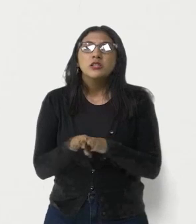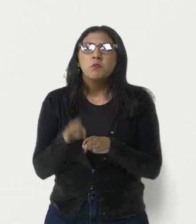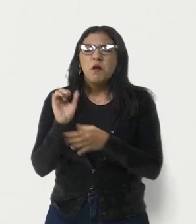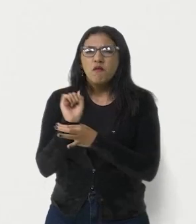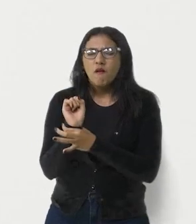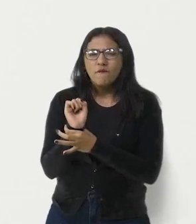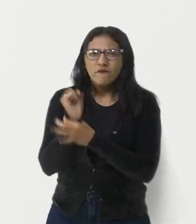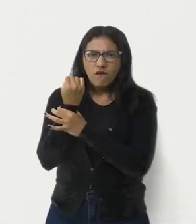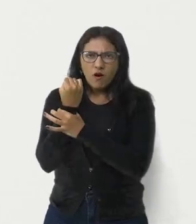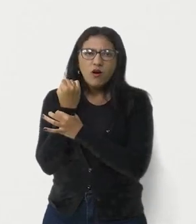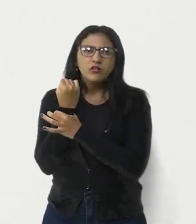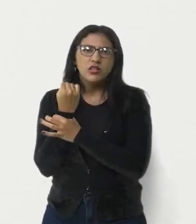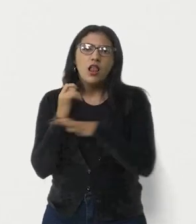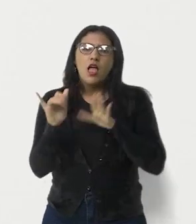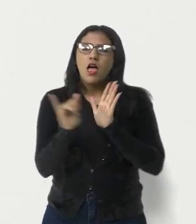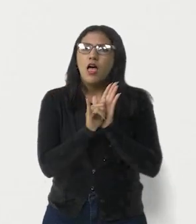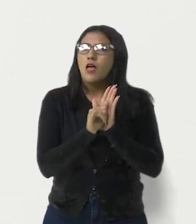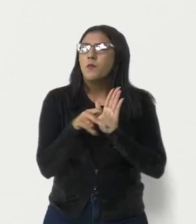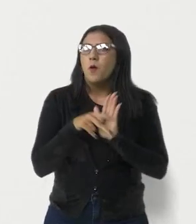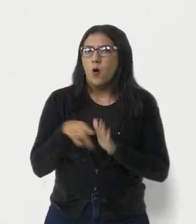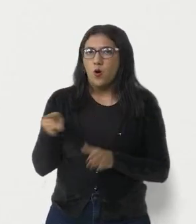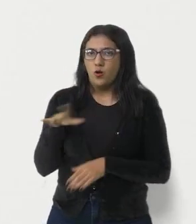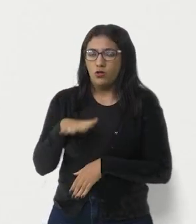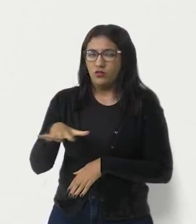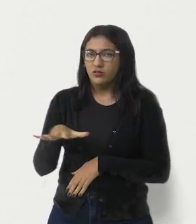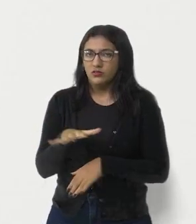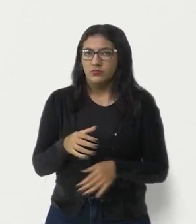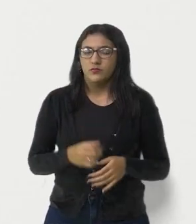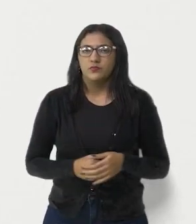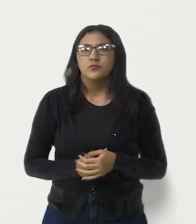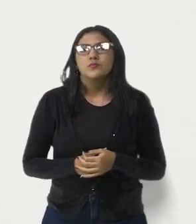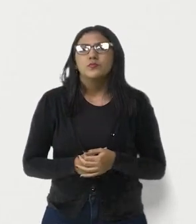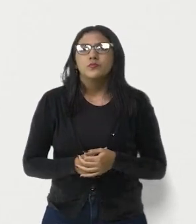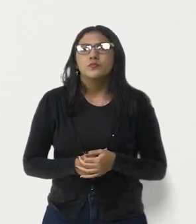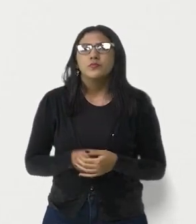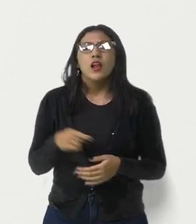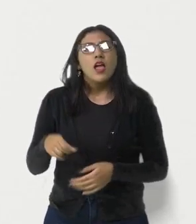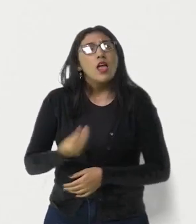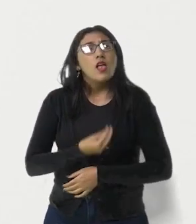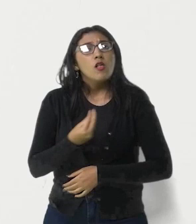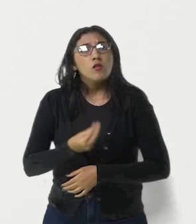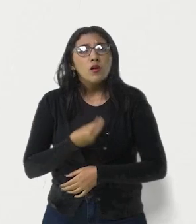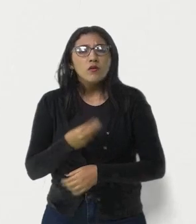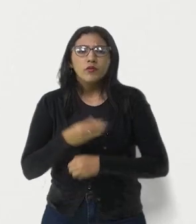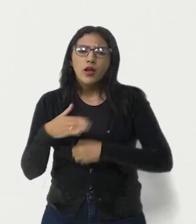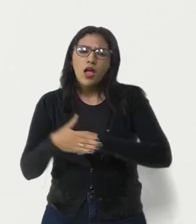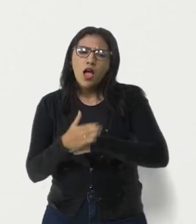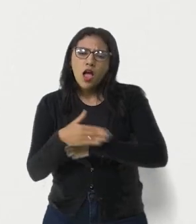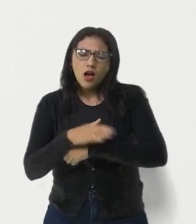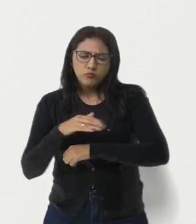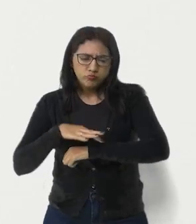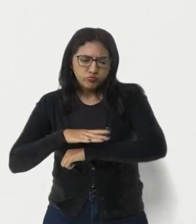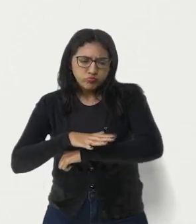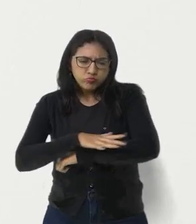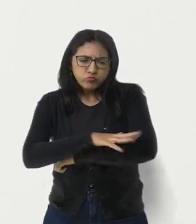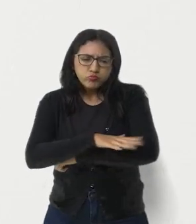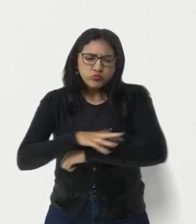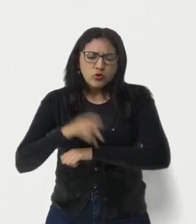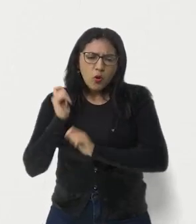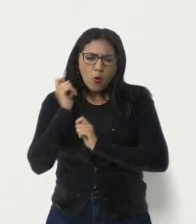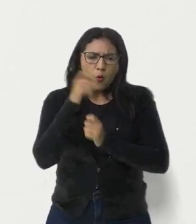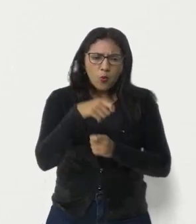buscando fortalecer a sua identidade. Então, aí, como eu já falei, vão viver da pesca nos rios e lagos e